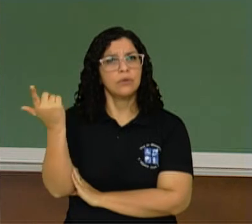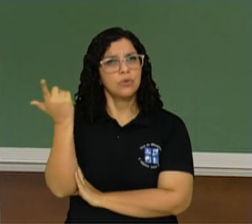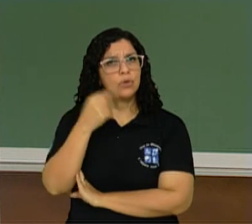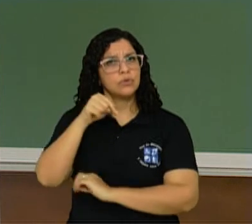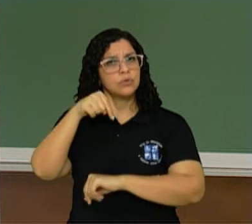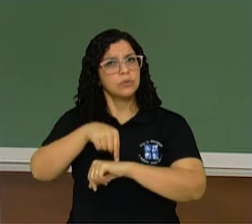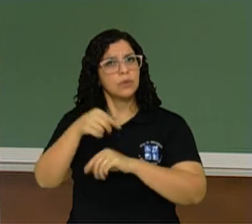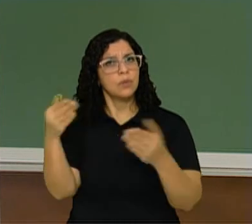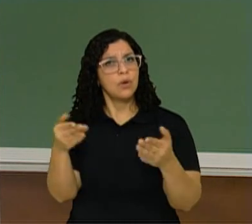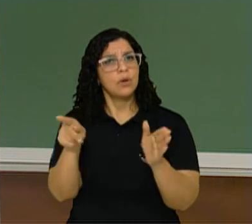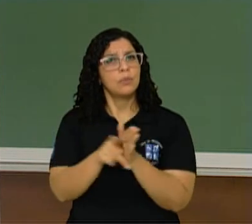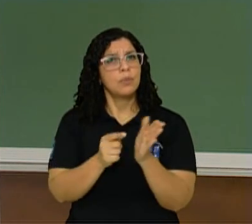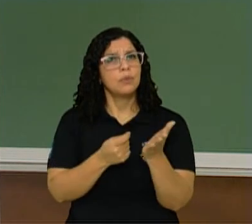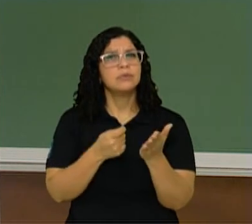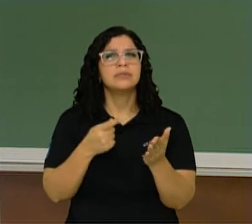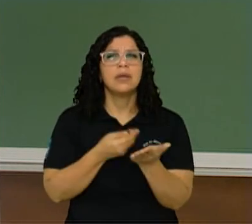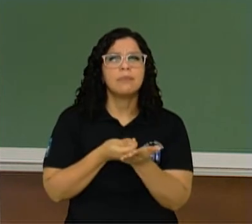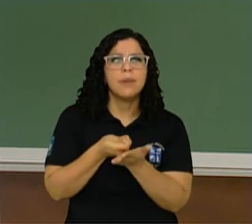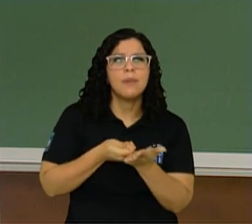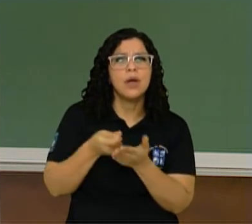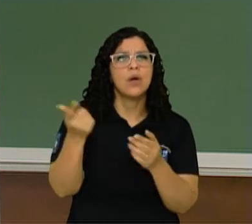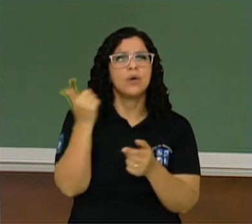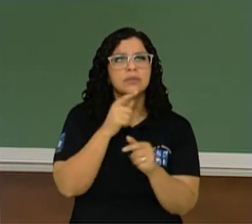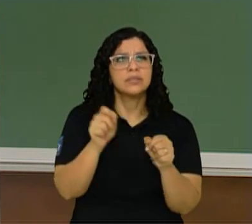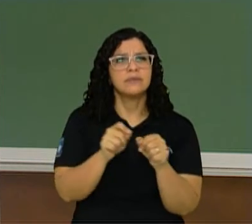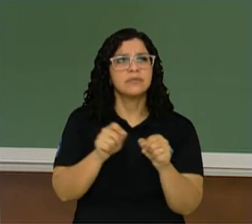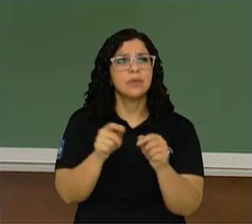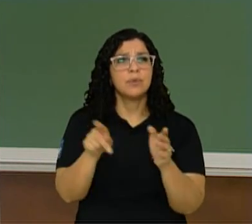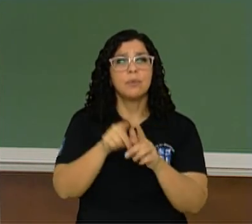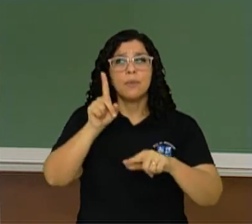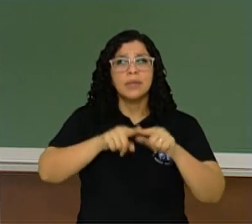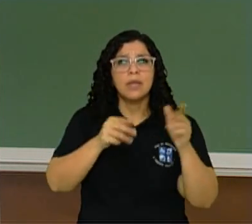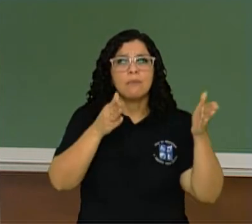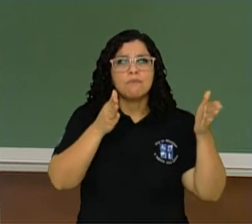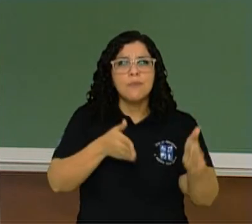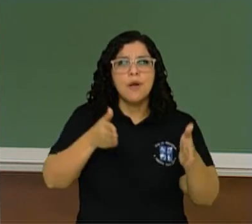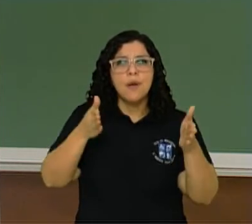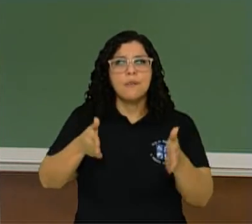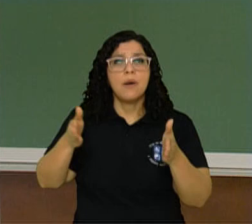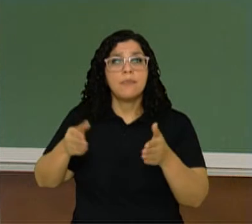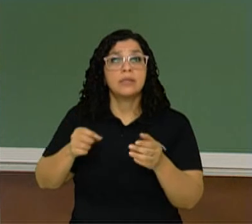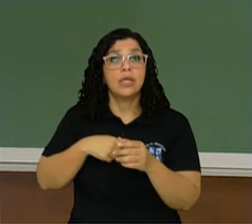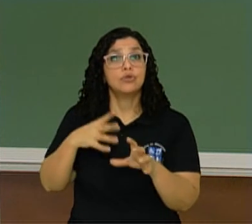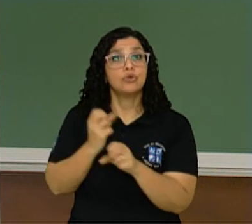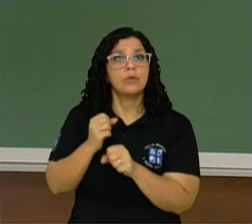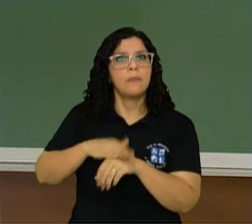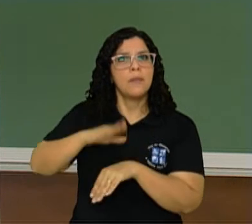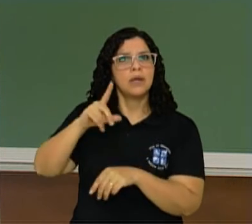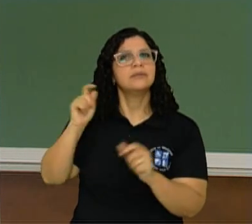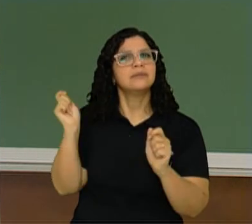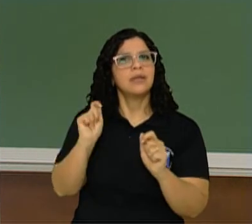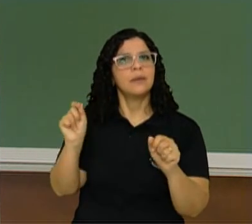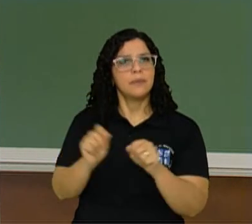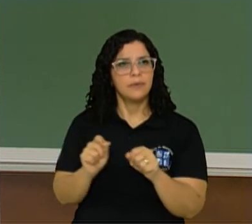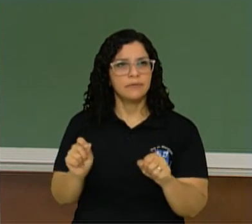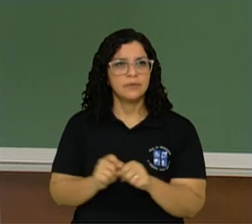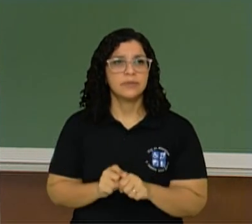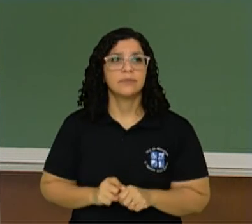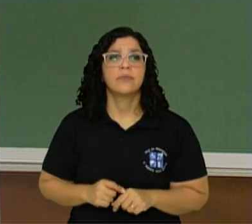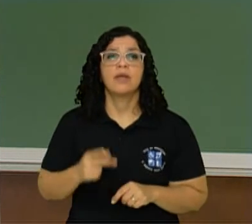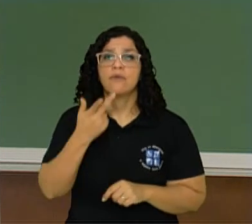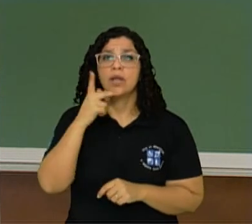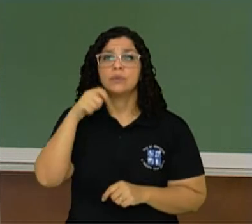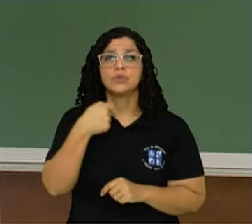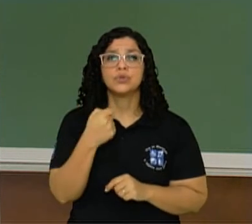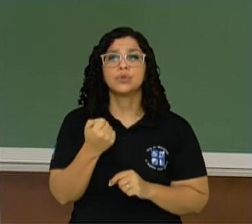esse momento a gravura, porque a gravura conseguia fazer materiais seriados em grande escala. Nós falamos